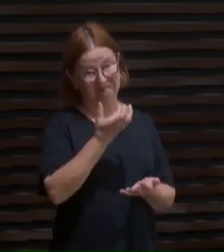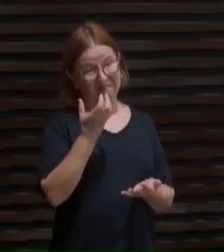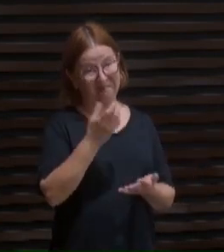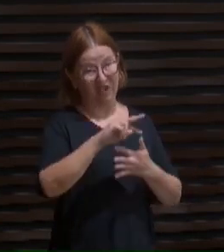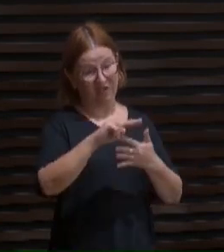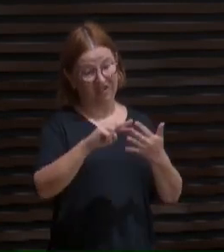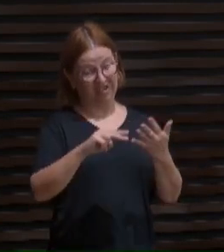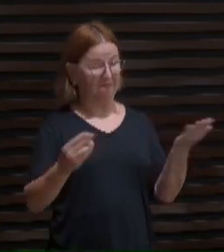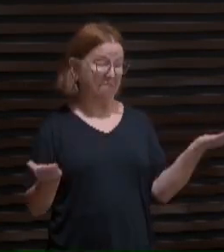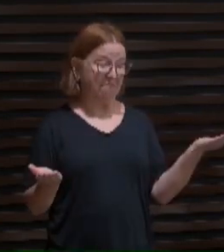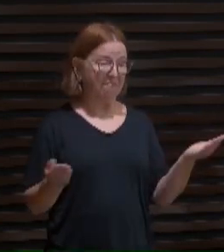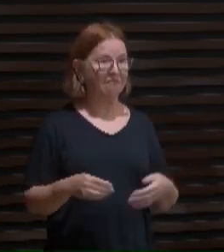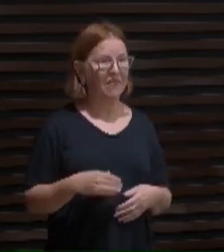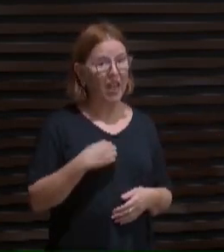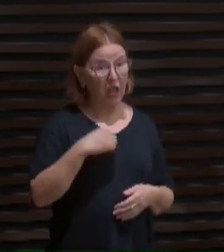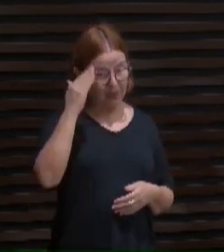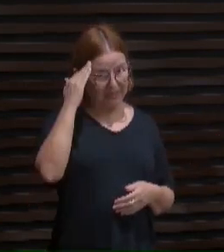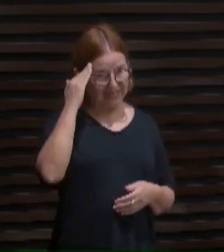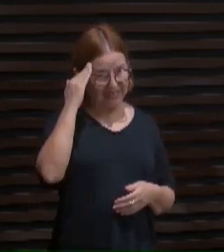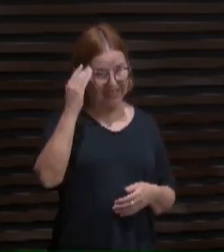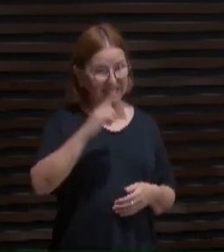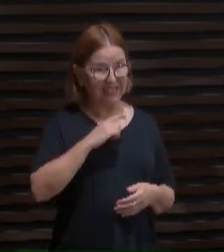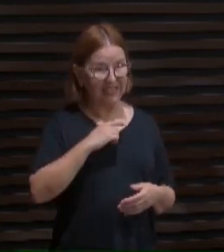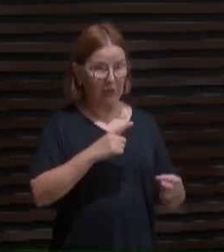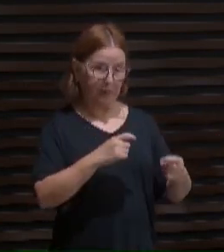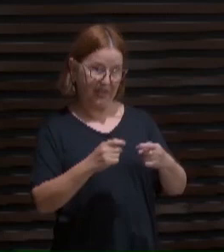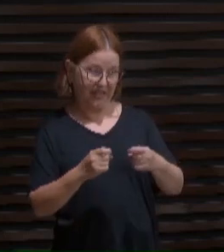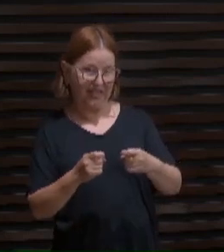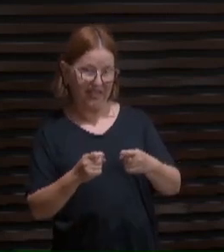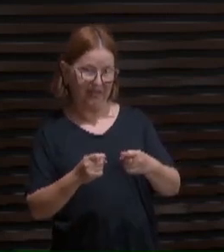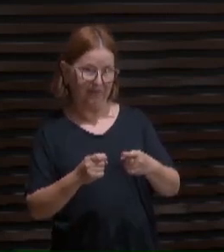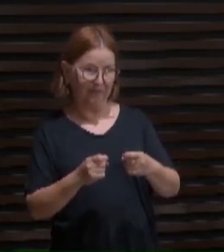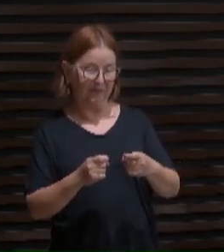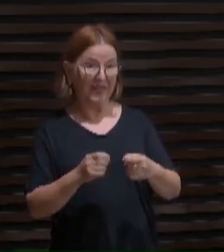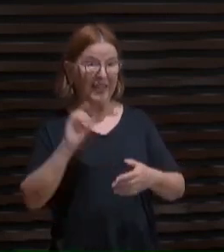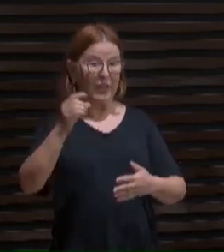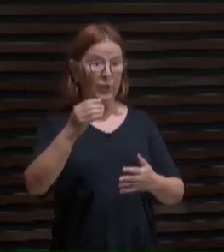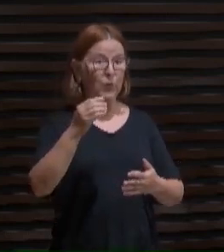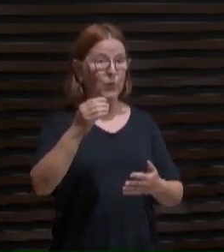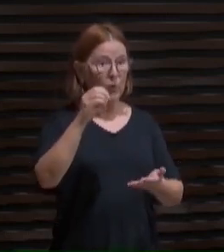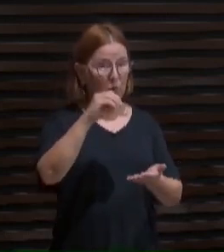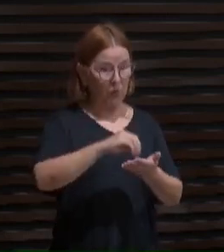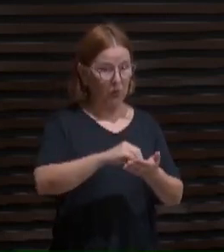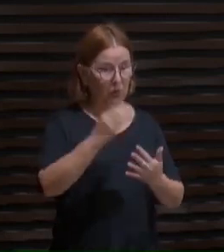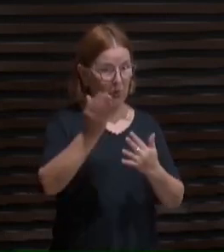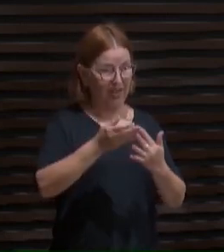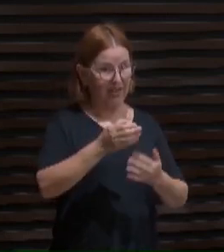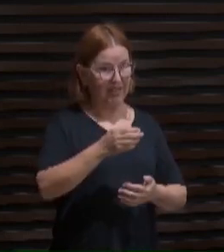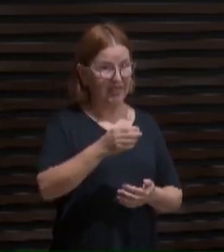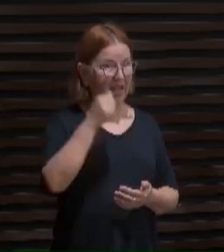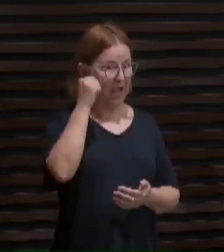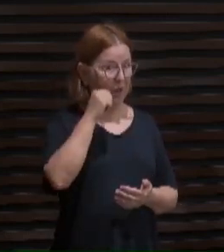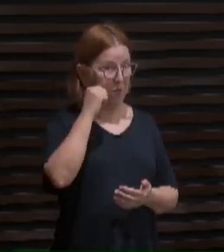Eu sei que existe uma guerra que Deus colocou entre o homem, entre a mulher e a serpente. Nós já passamos por isso